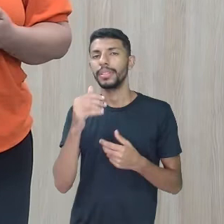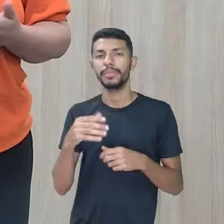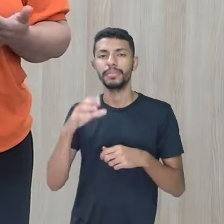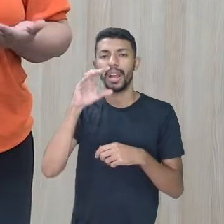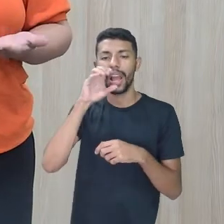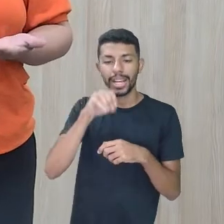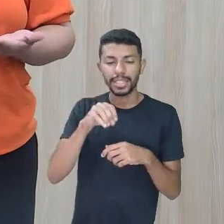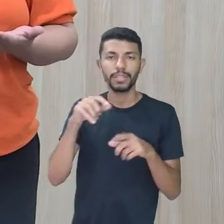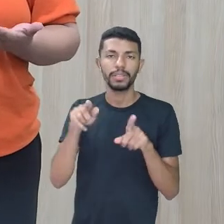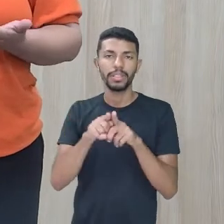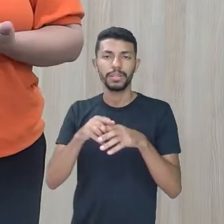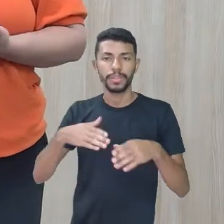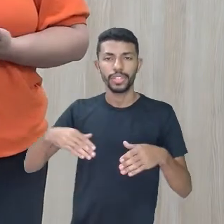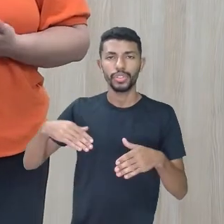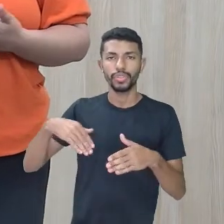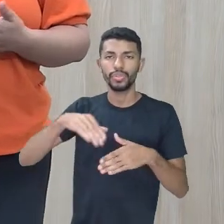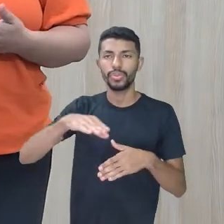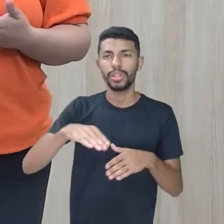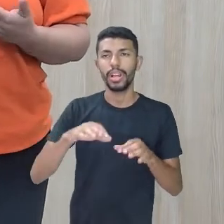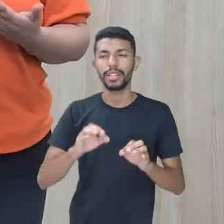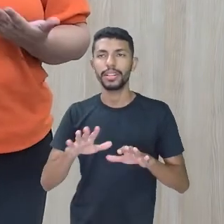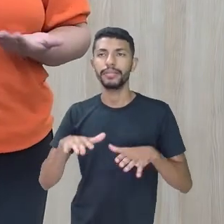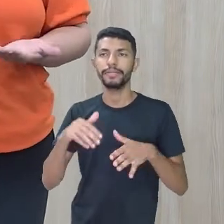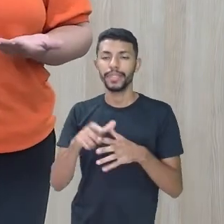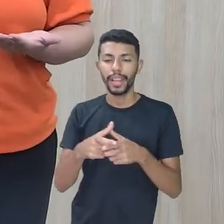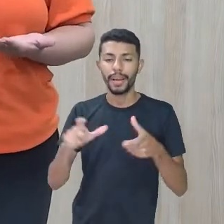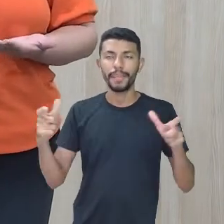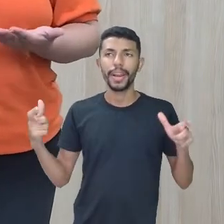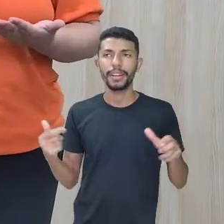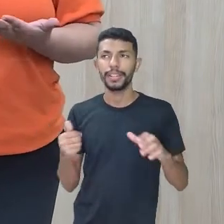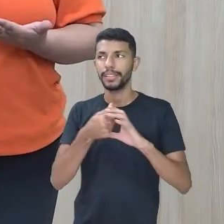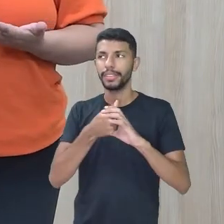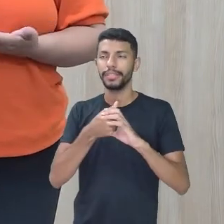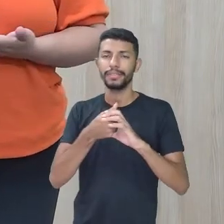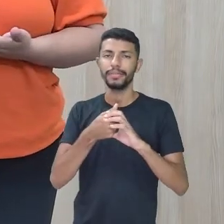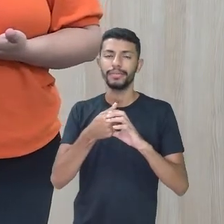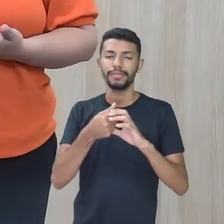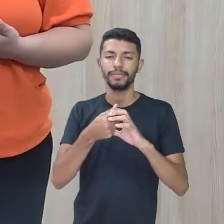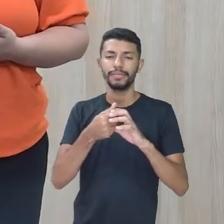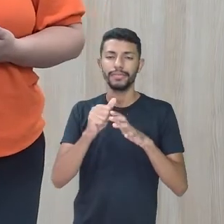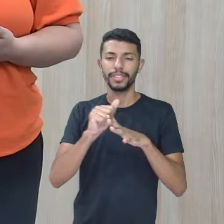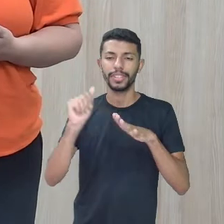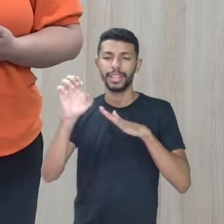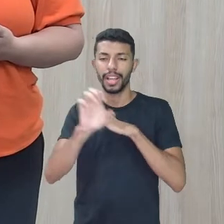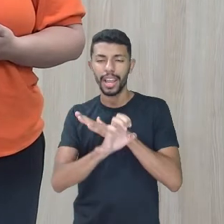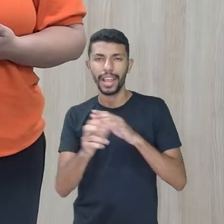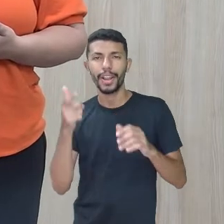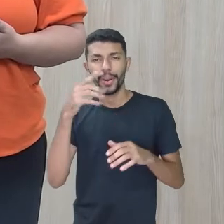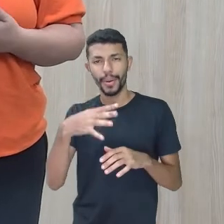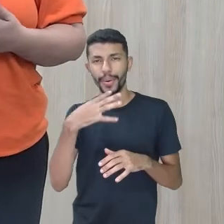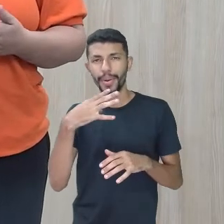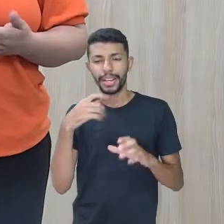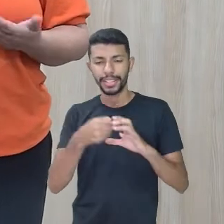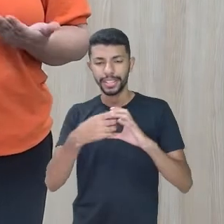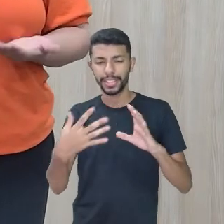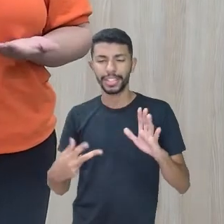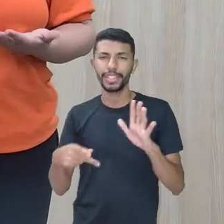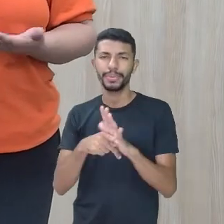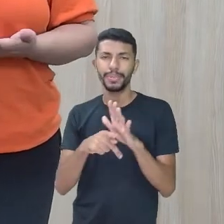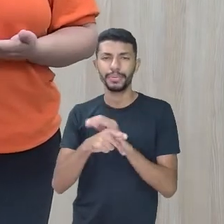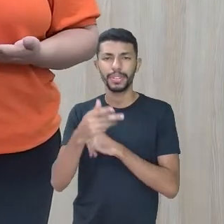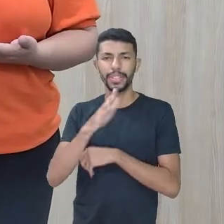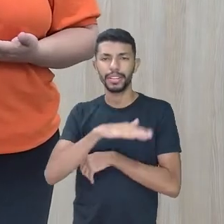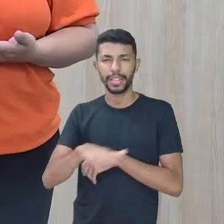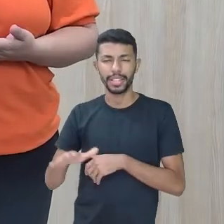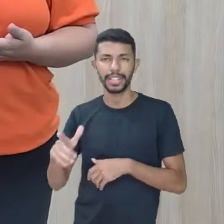maioria dos AEs já conhece essa característica da criança com TEA. Agora, o porquê